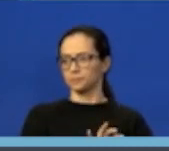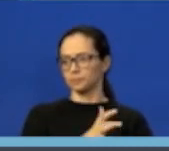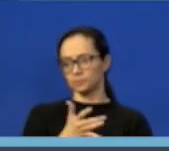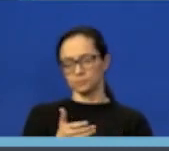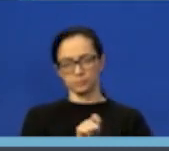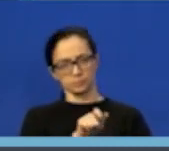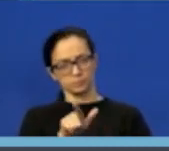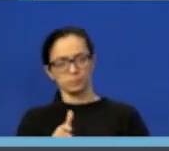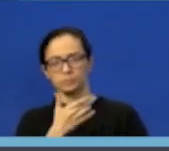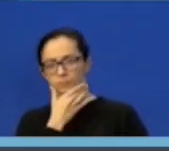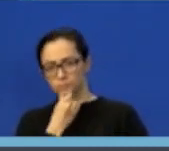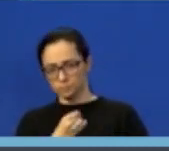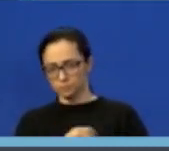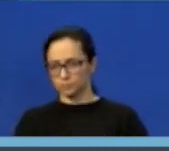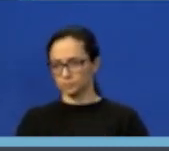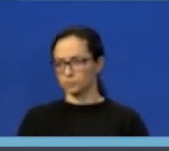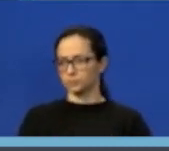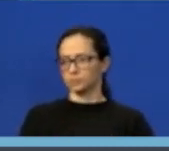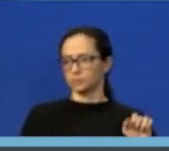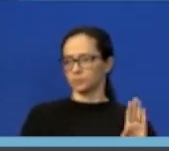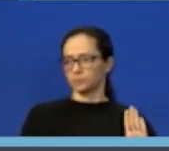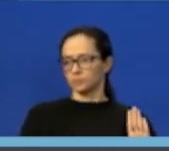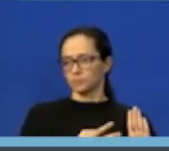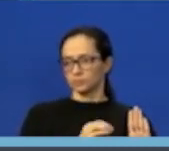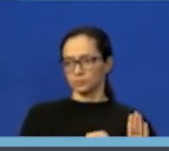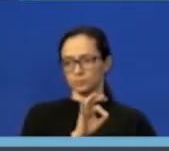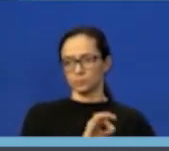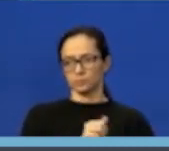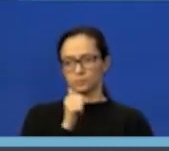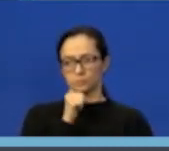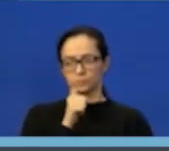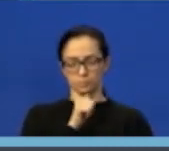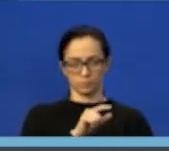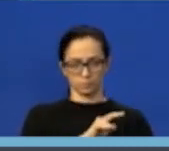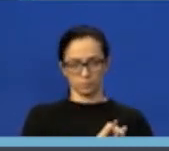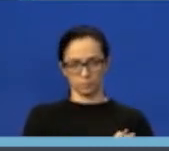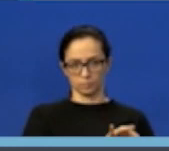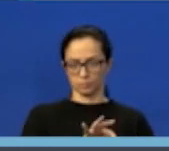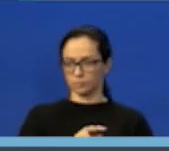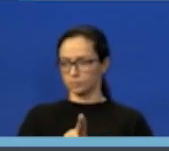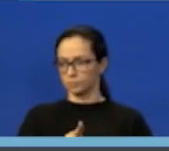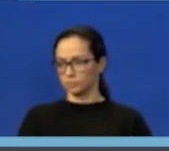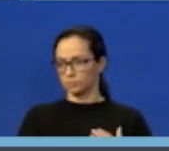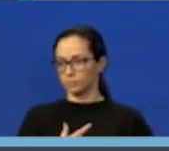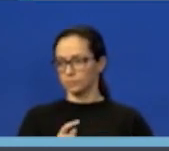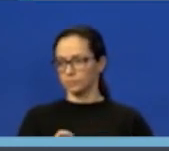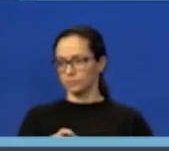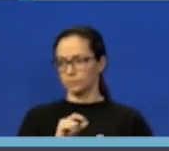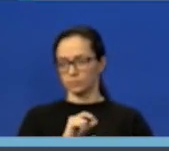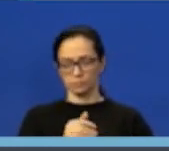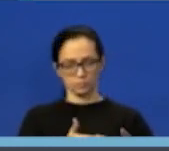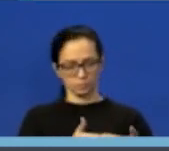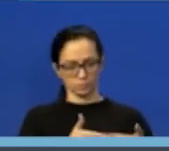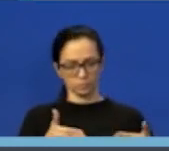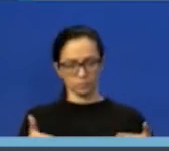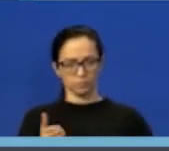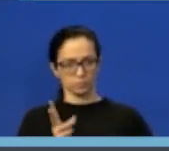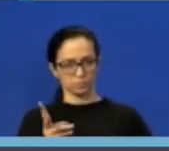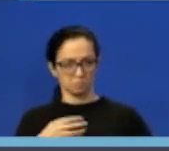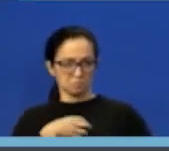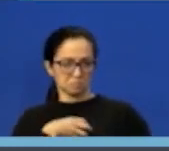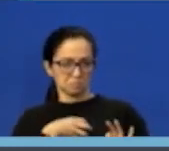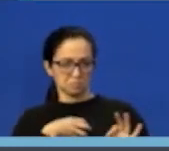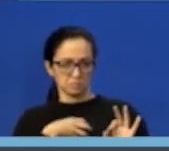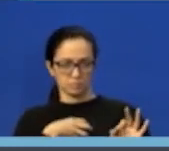infecção do trato urinário do que os homens. Alternativa B. 30% das mulheres apresentam infecção do trato urinário assintomática ao longo da